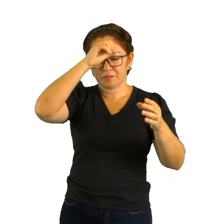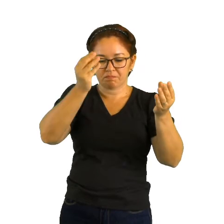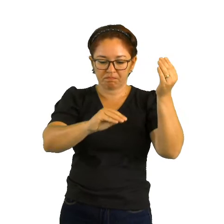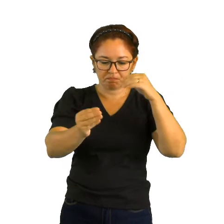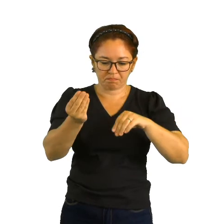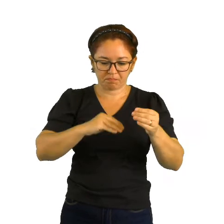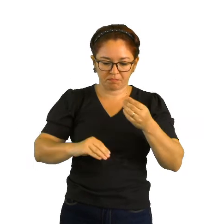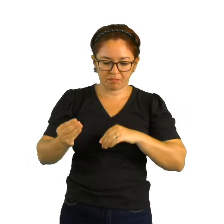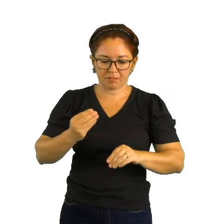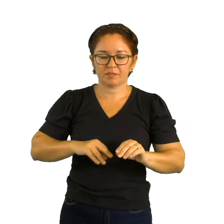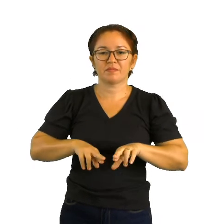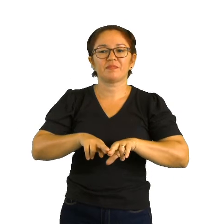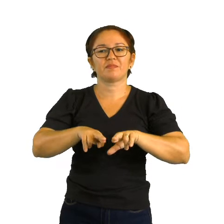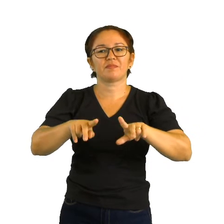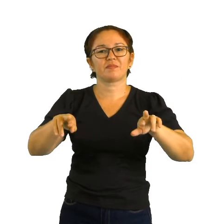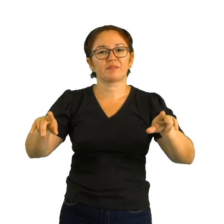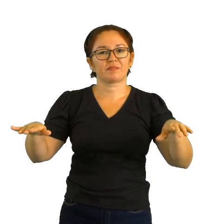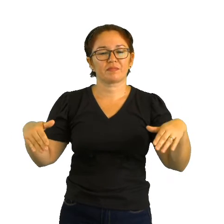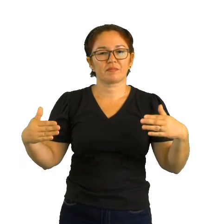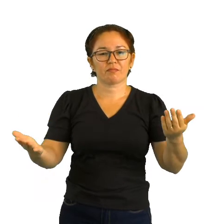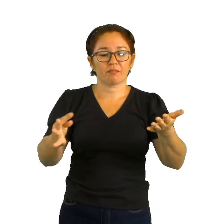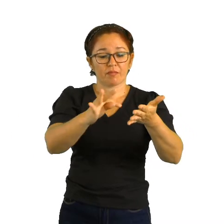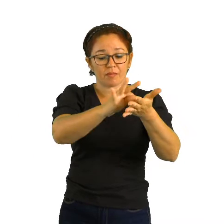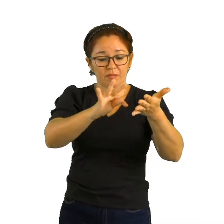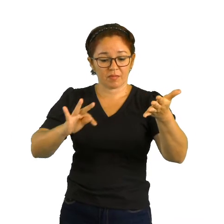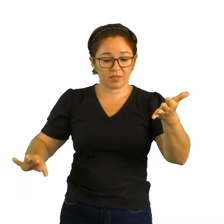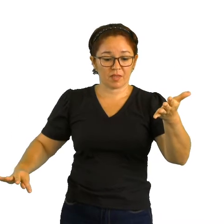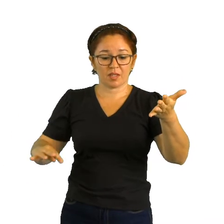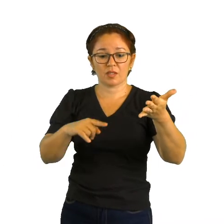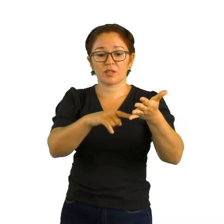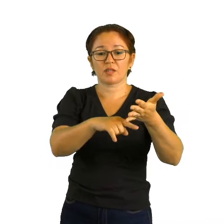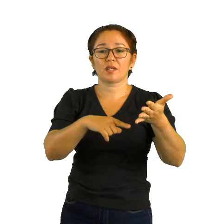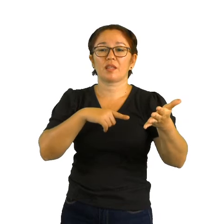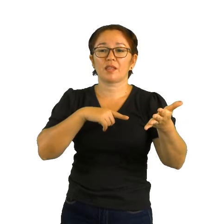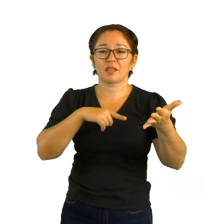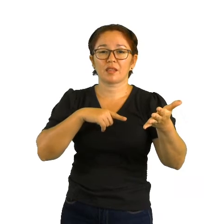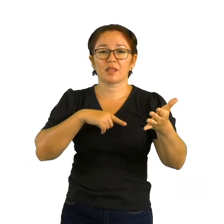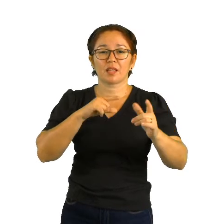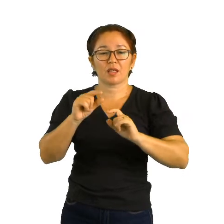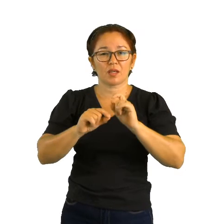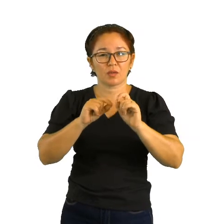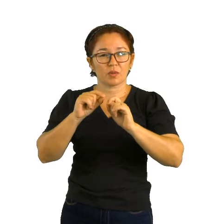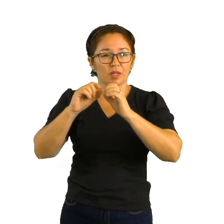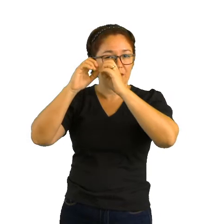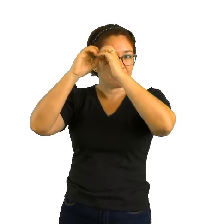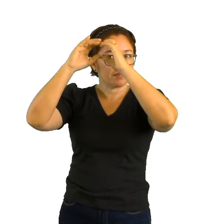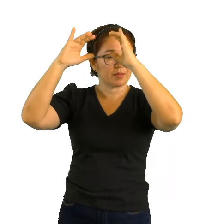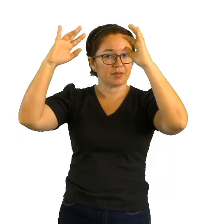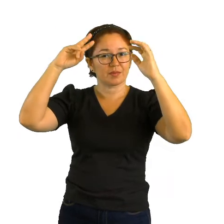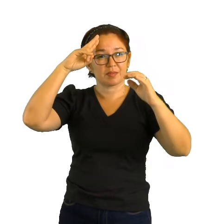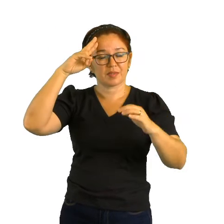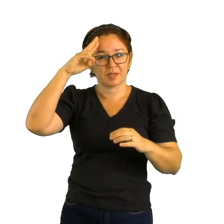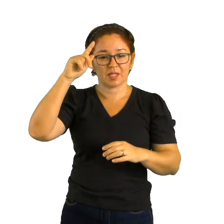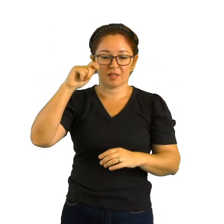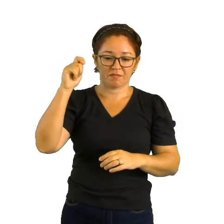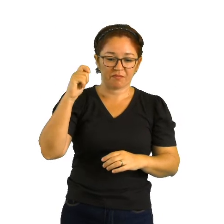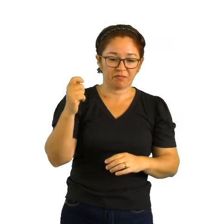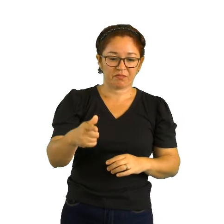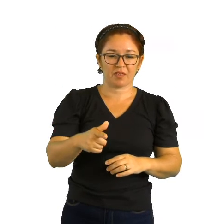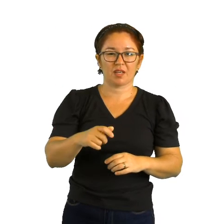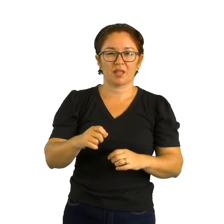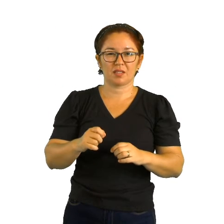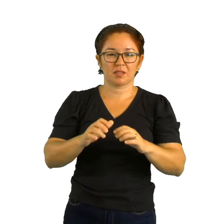de fada, sempre tem as fadas, né? As feiticeiras, os animais